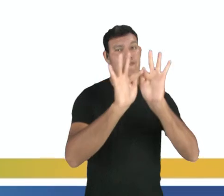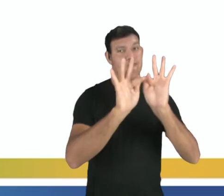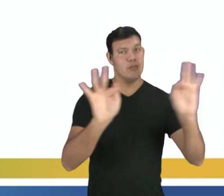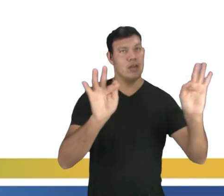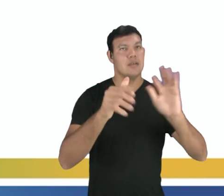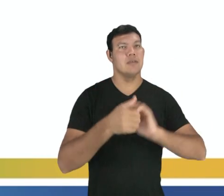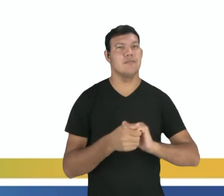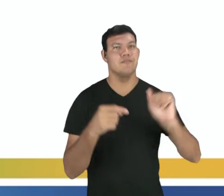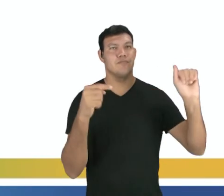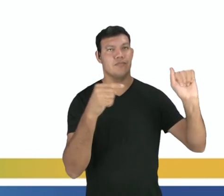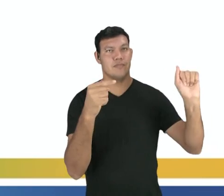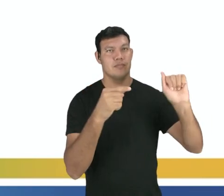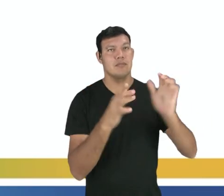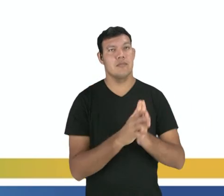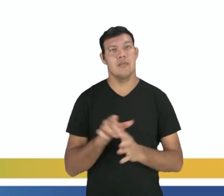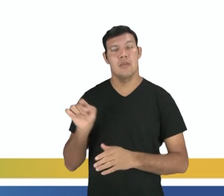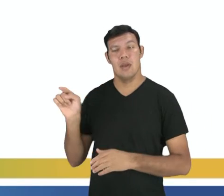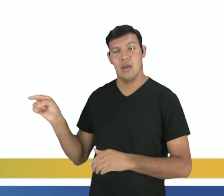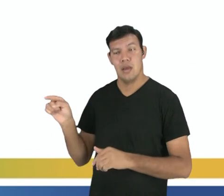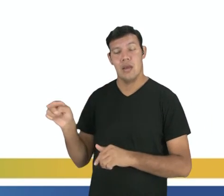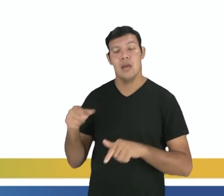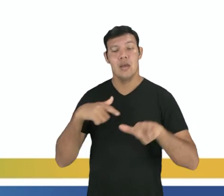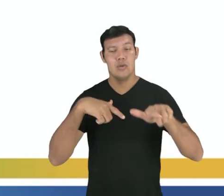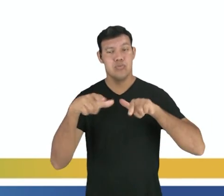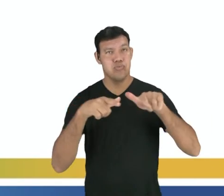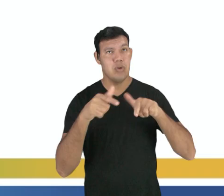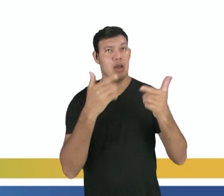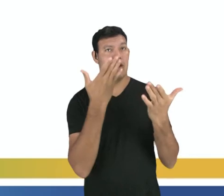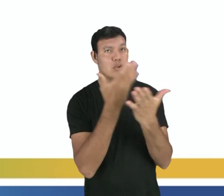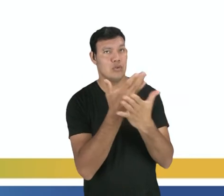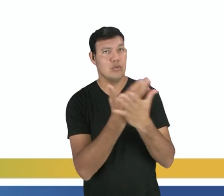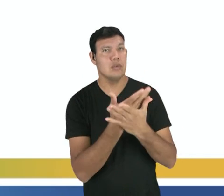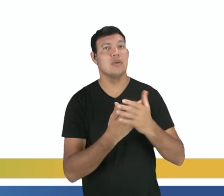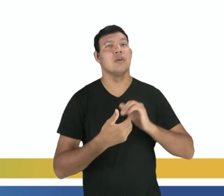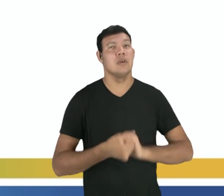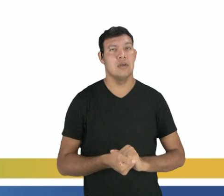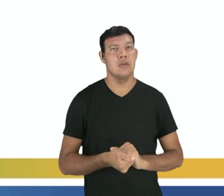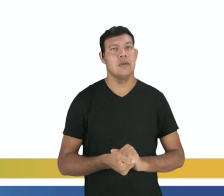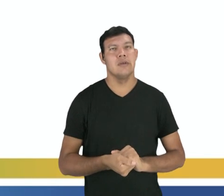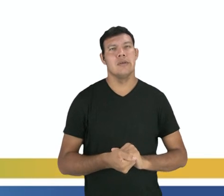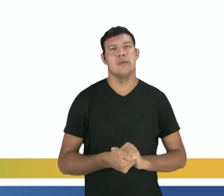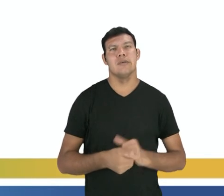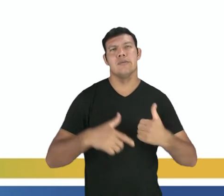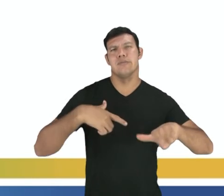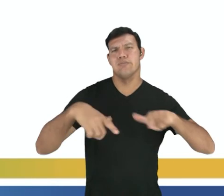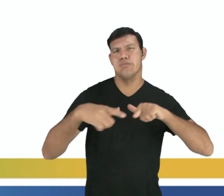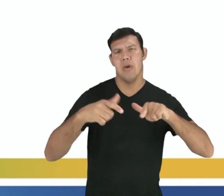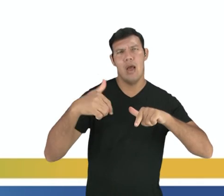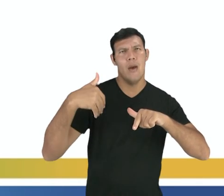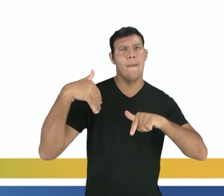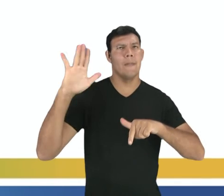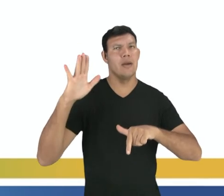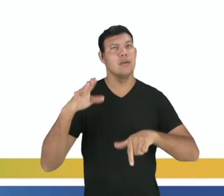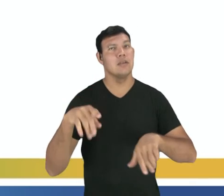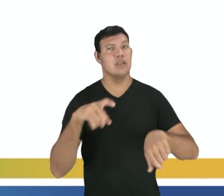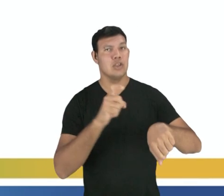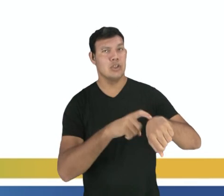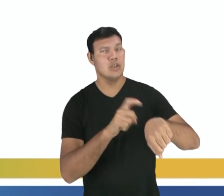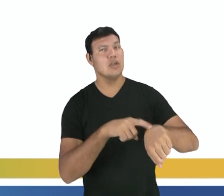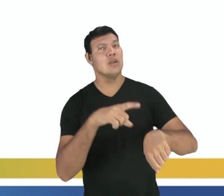né? Letra A, né? Ele trabalha e estuda e faz serviços extras e ainda encontra tempo para se